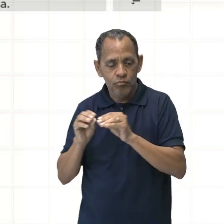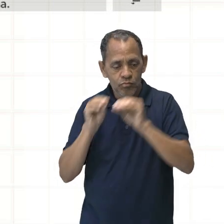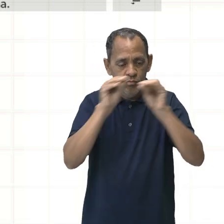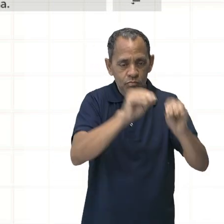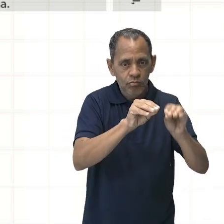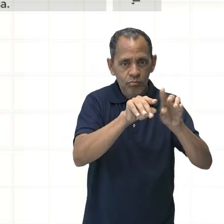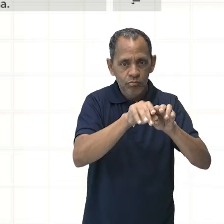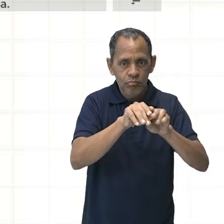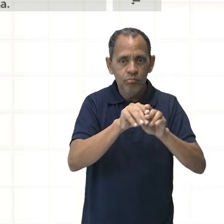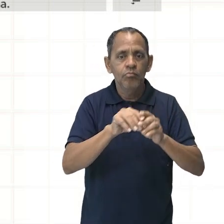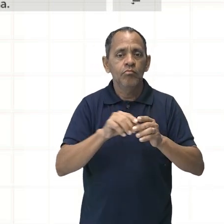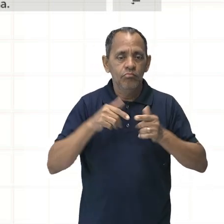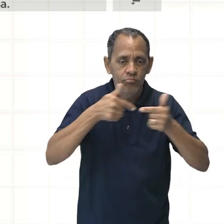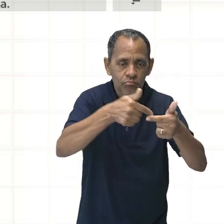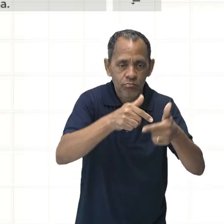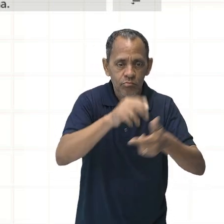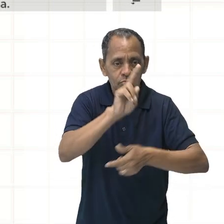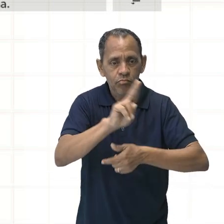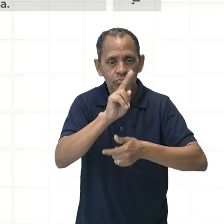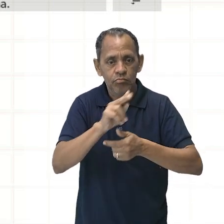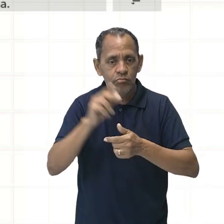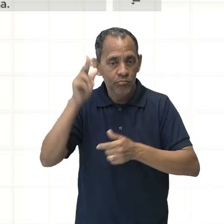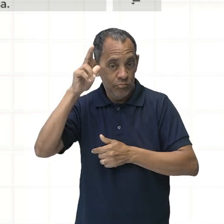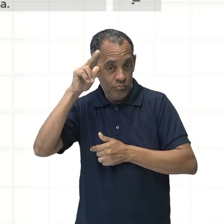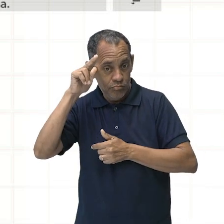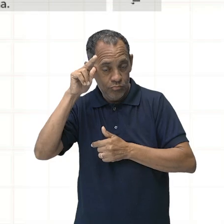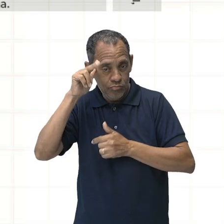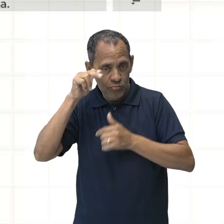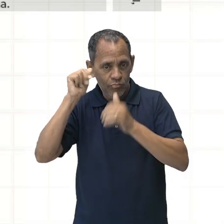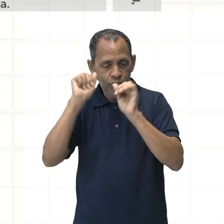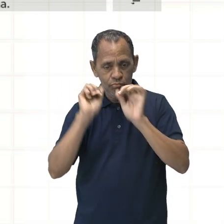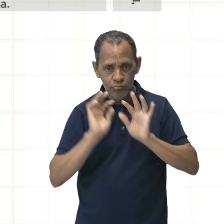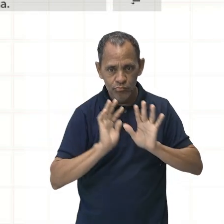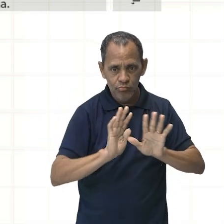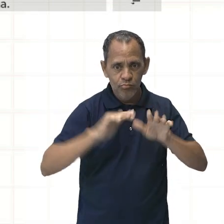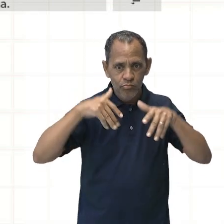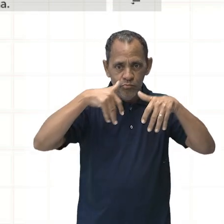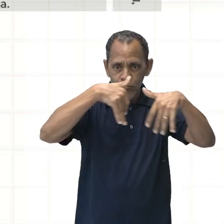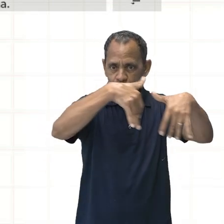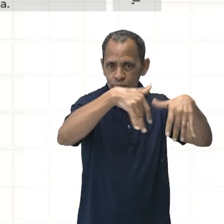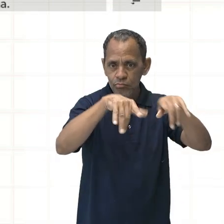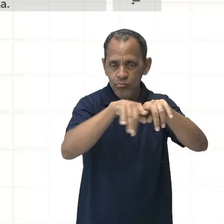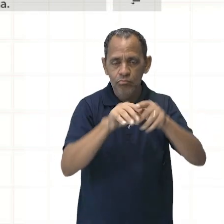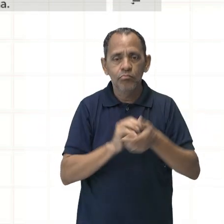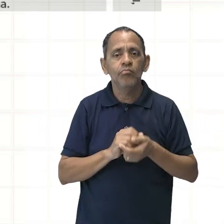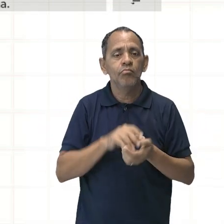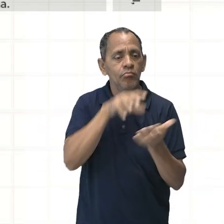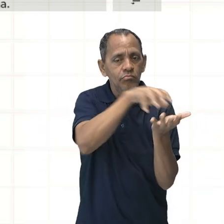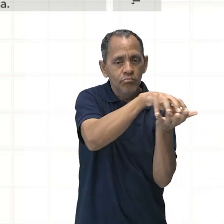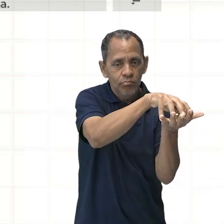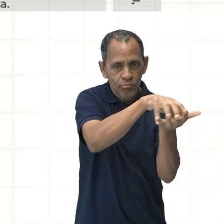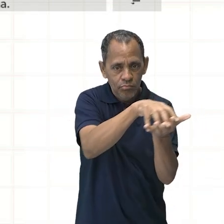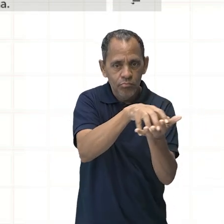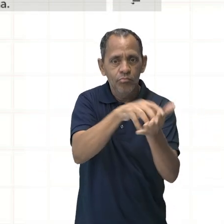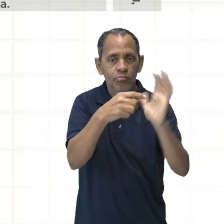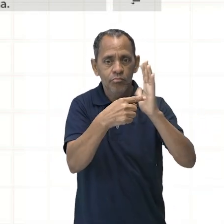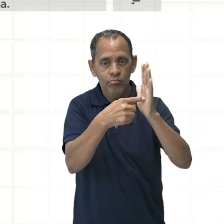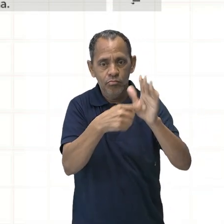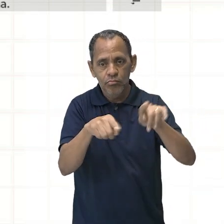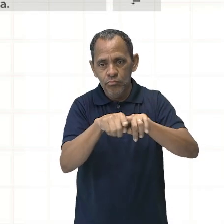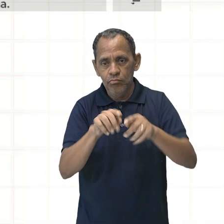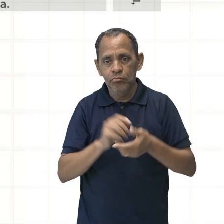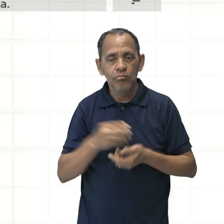tropas, pelo uso de cavalaria, veículos motorizados e pela tentativa de cercar